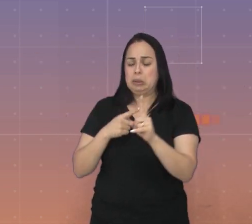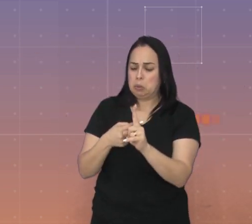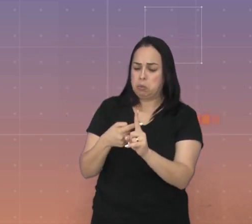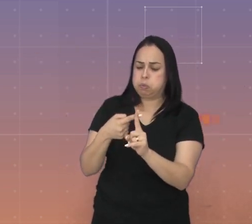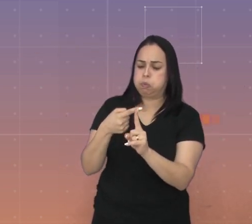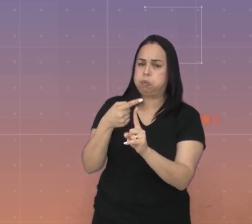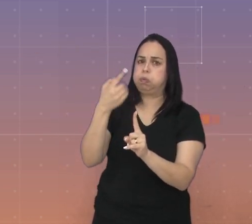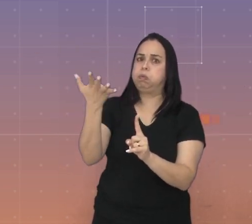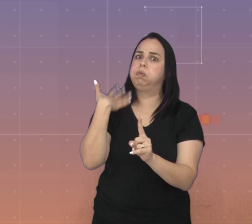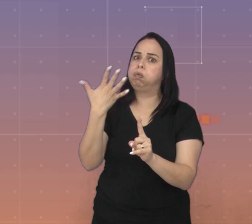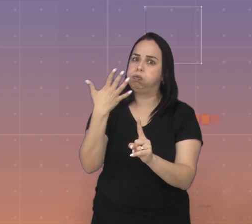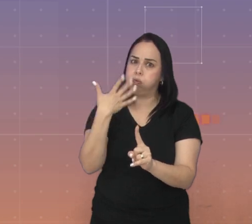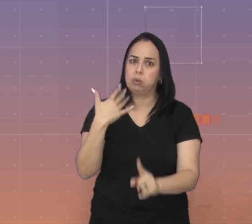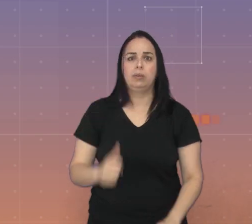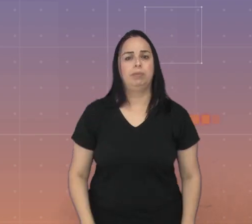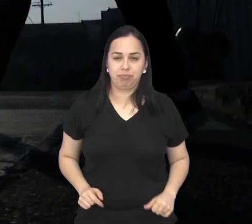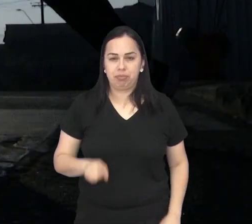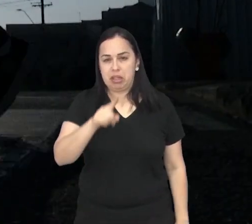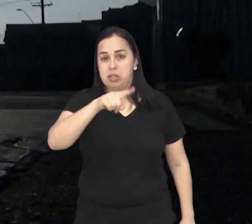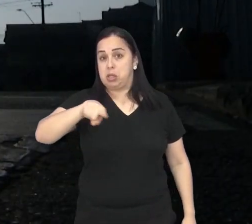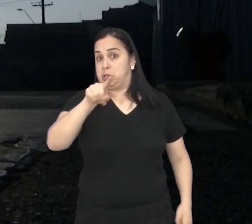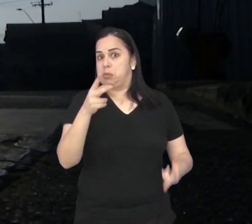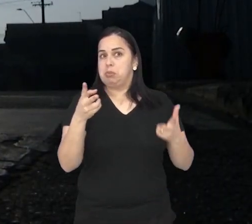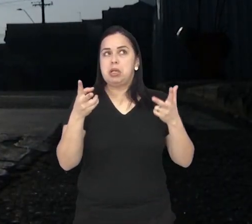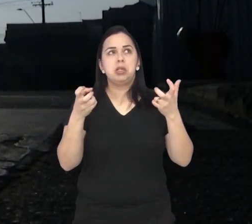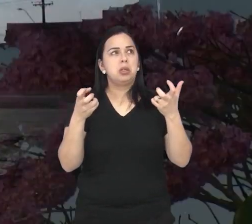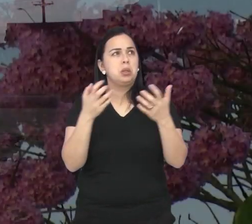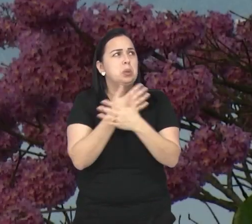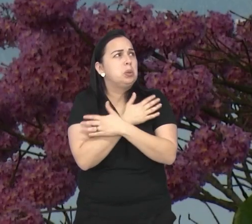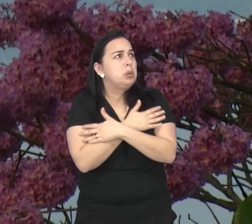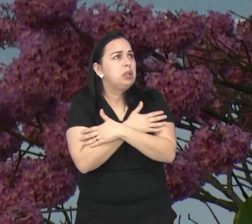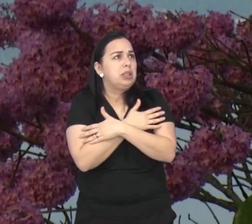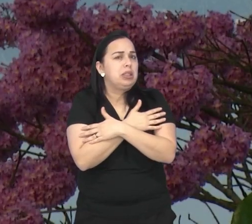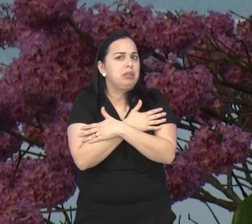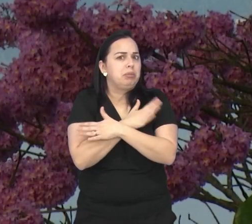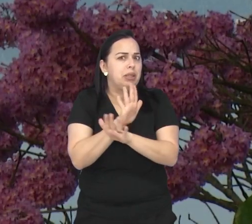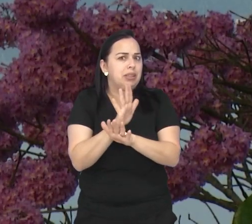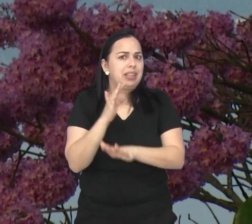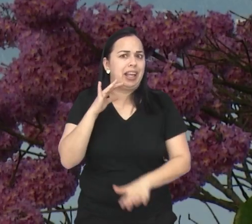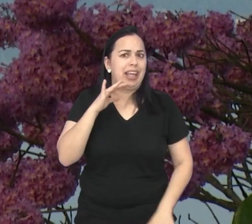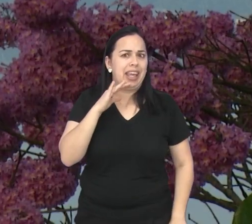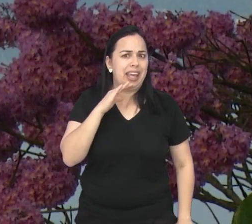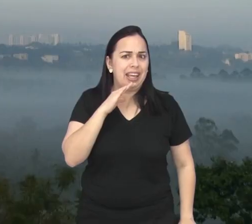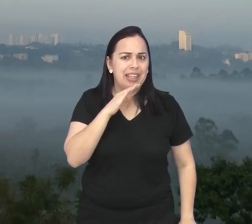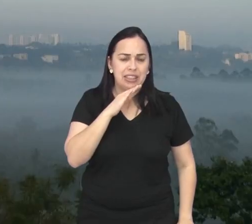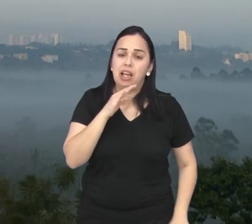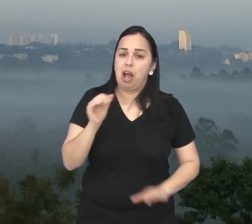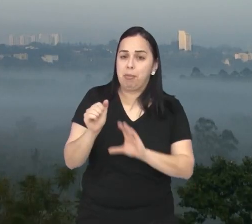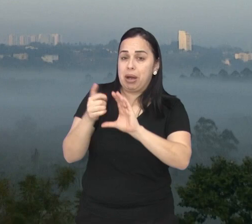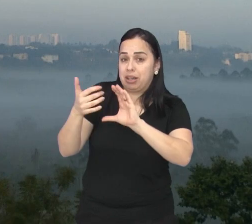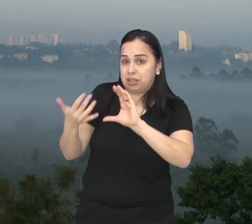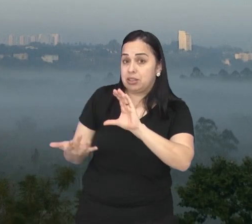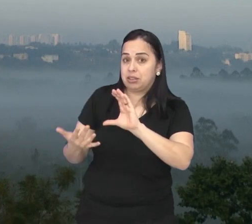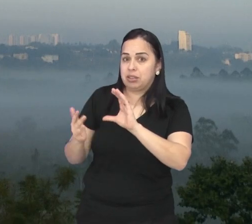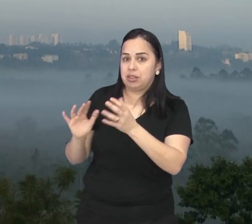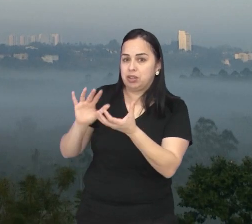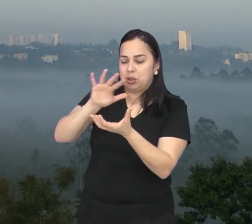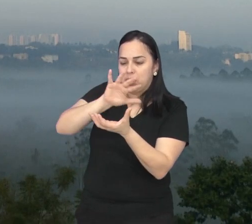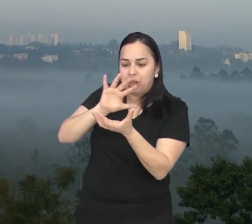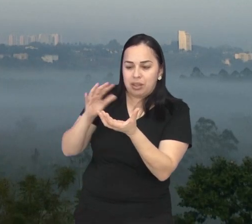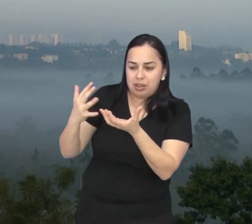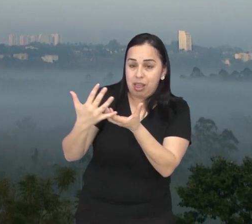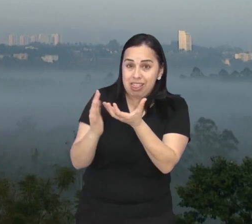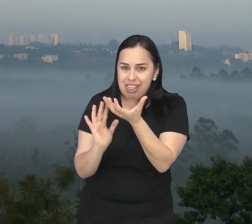viu, temperaturas lá em cima. Vocês estão percebendo que o inverno está menos frio? Essa é uma das características do